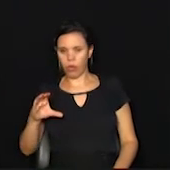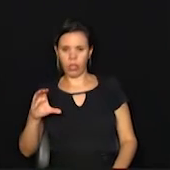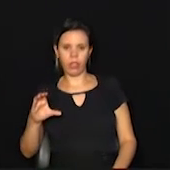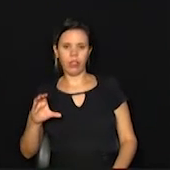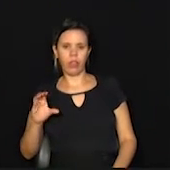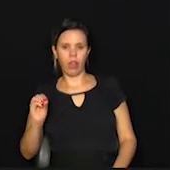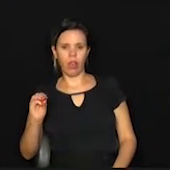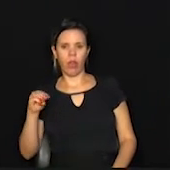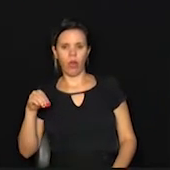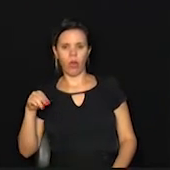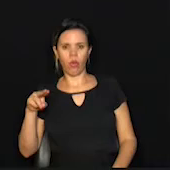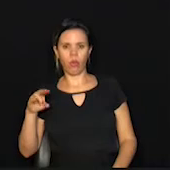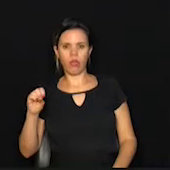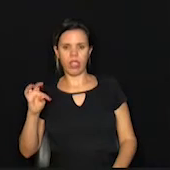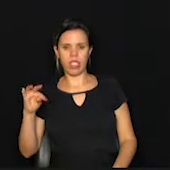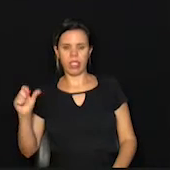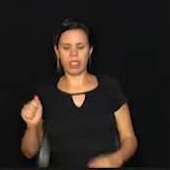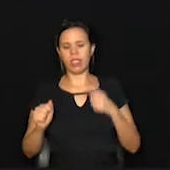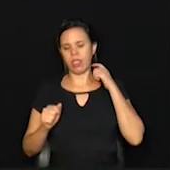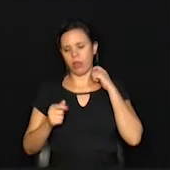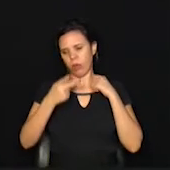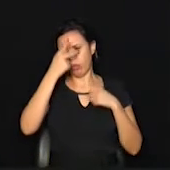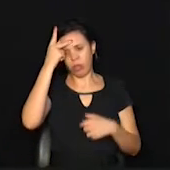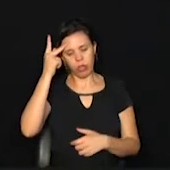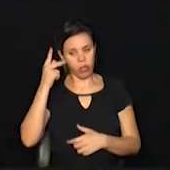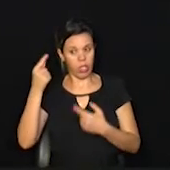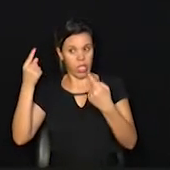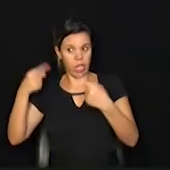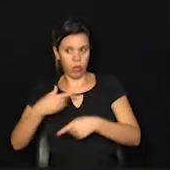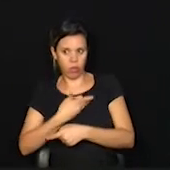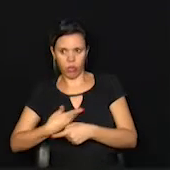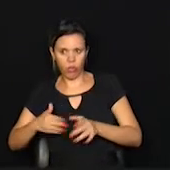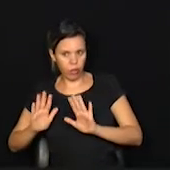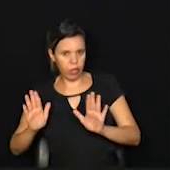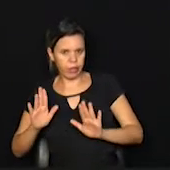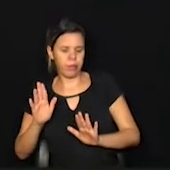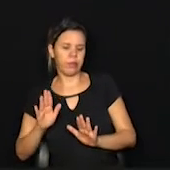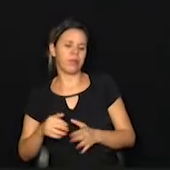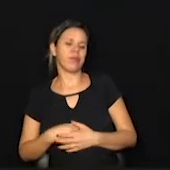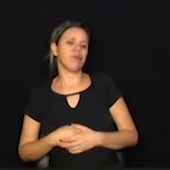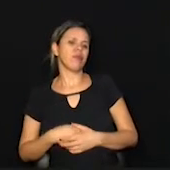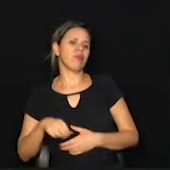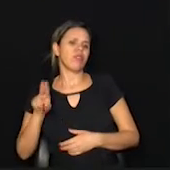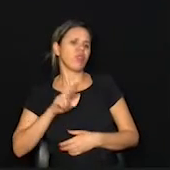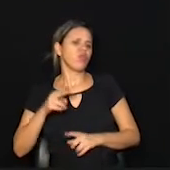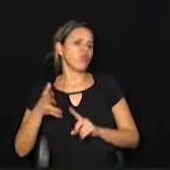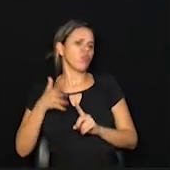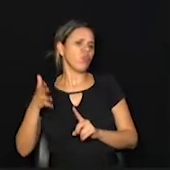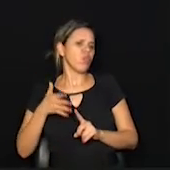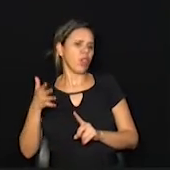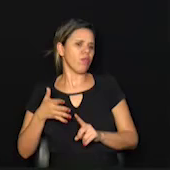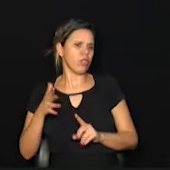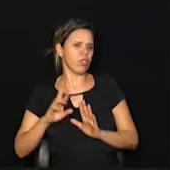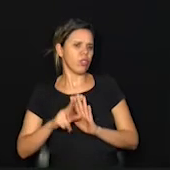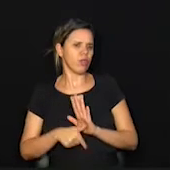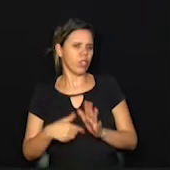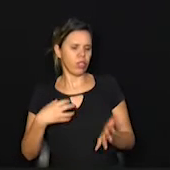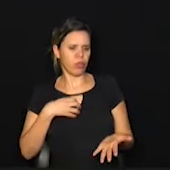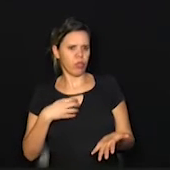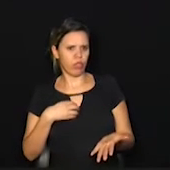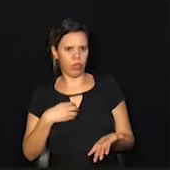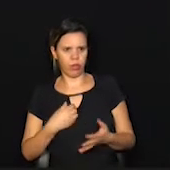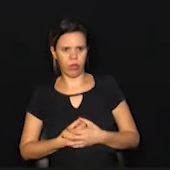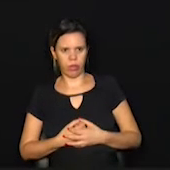ele era um nacionalista radical Então por que que eles usavam discurso do comunismo aí eu acho que tem vários motivos